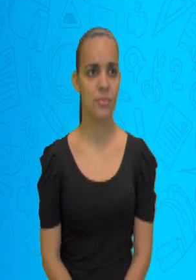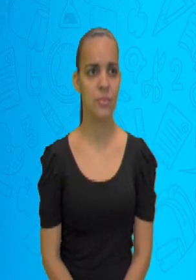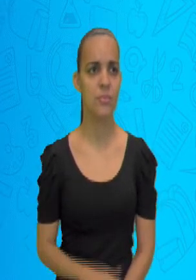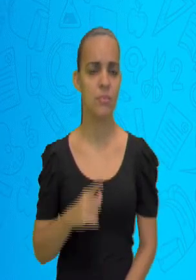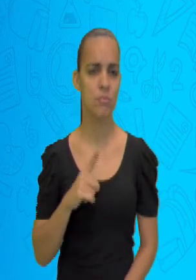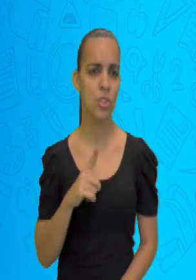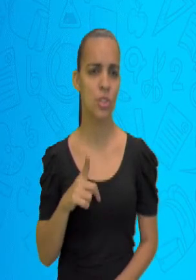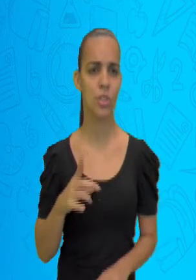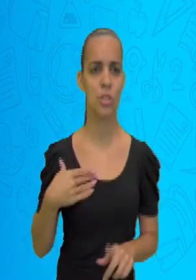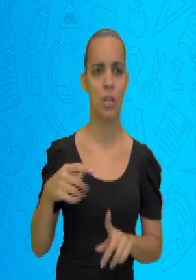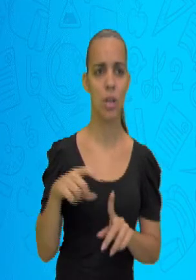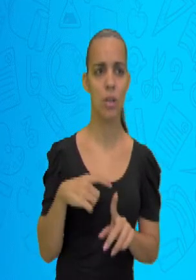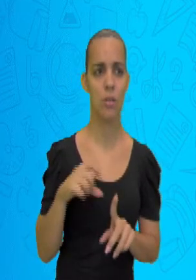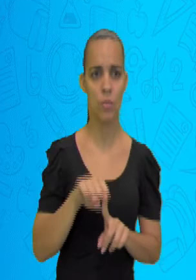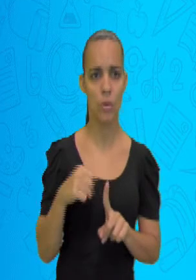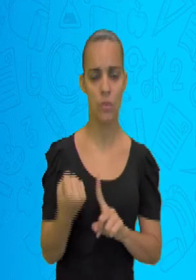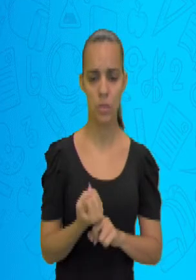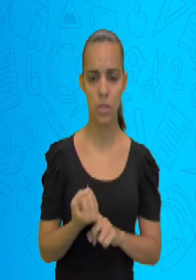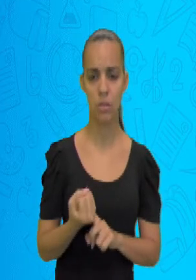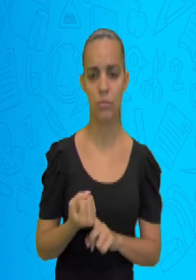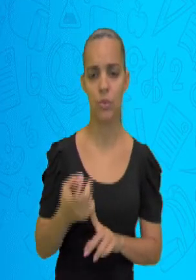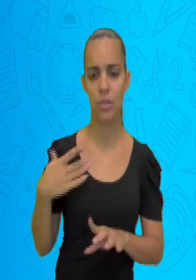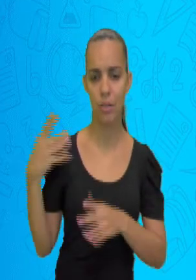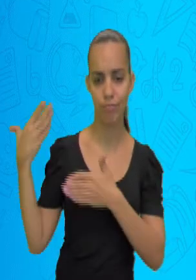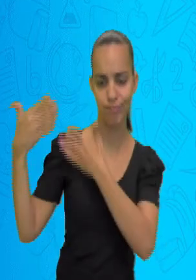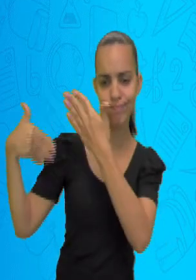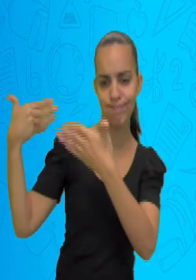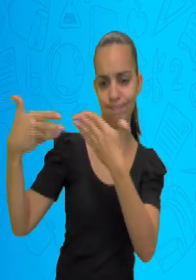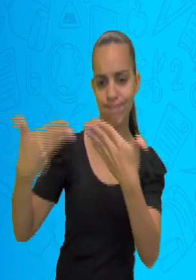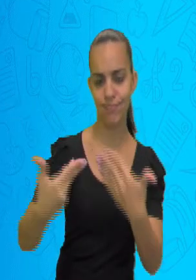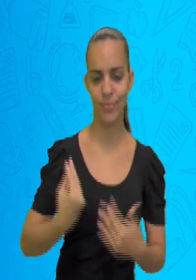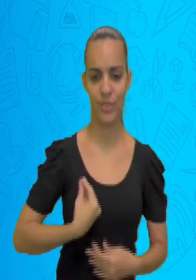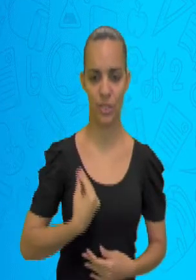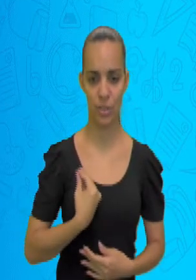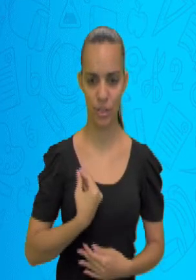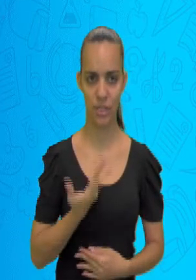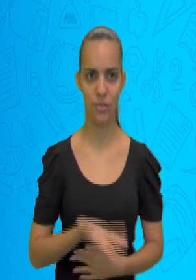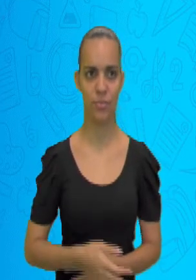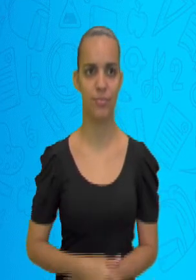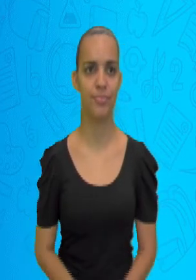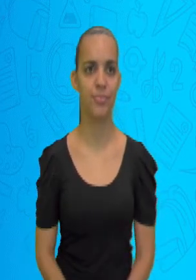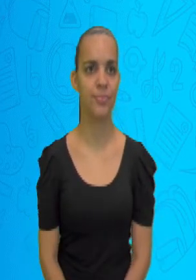e cotidianamente, ou seja, aquele texto do nosso dia a dia.